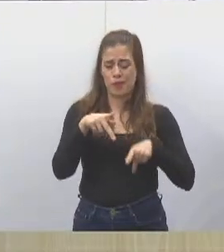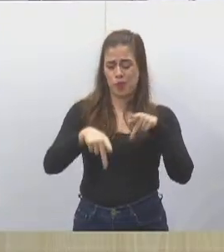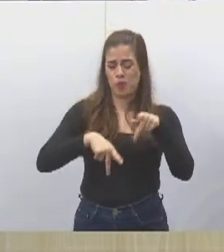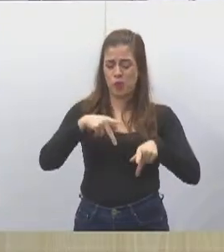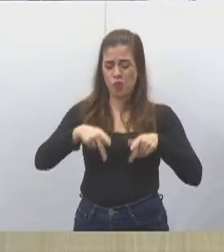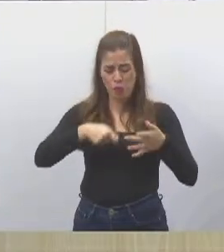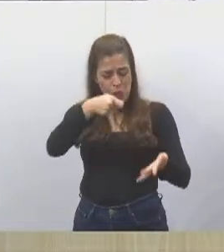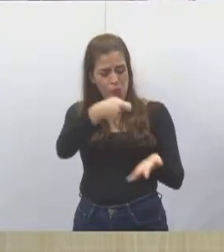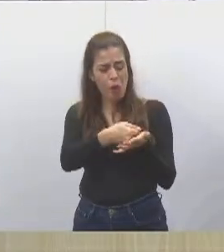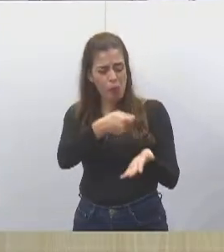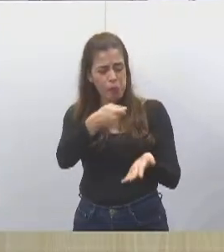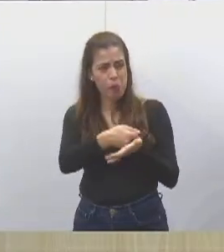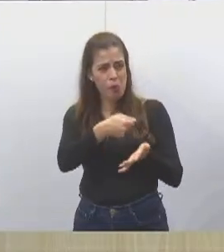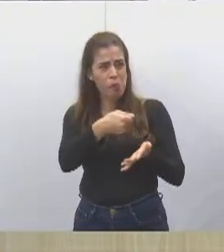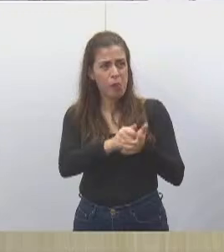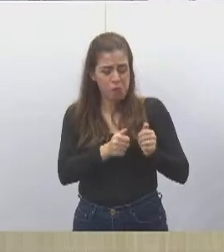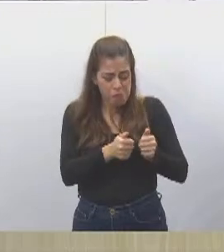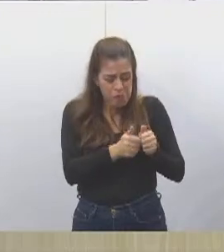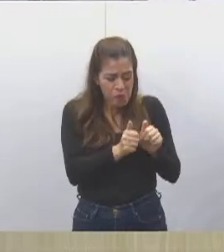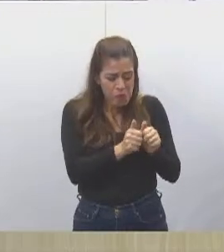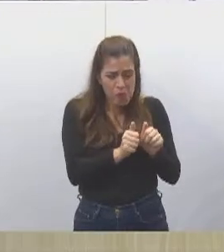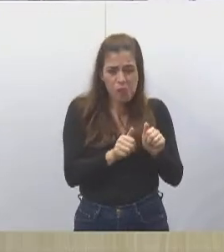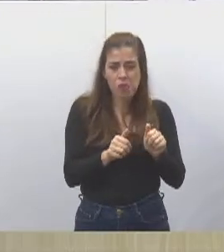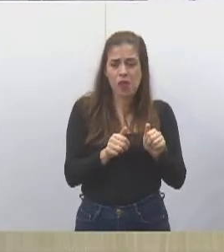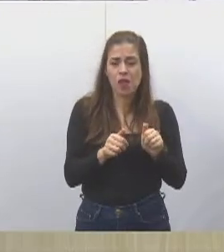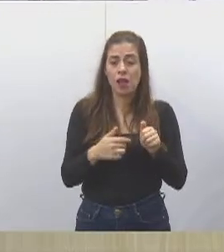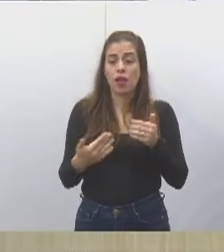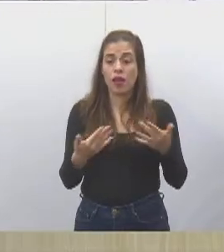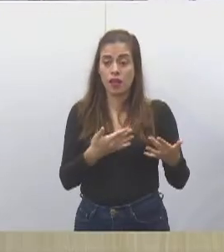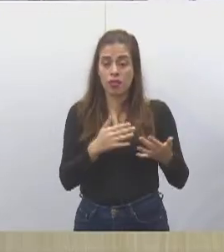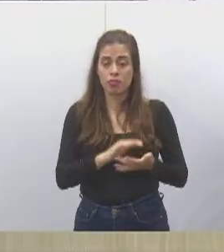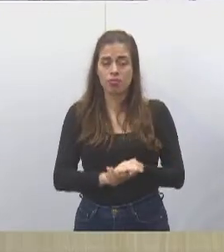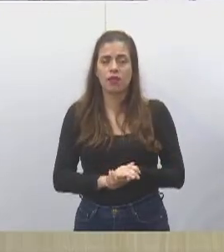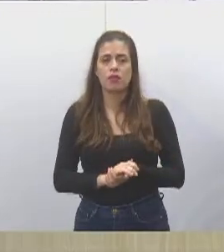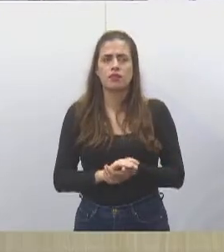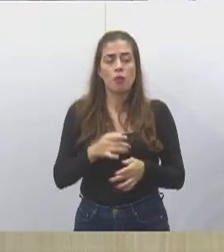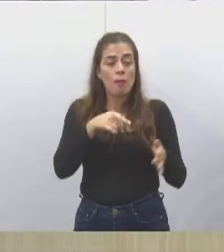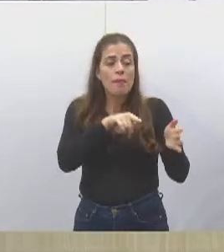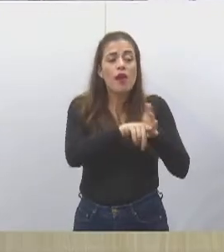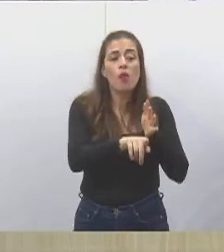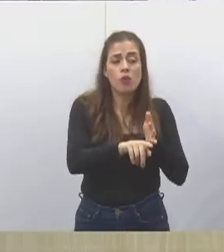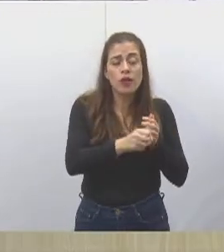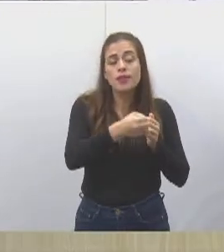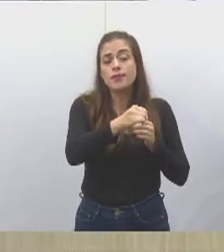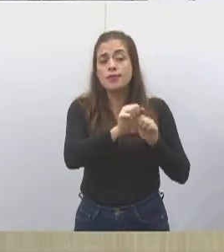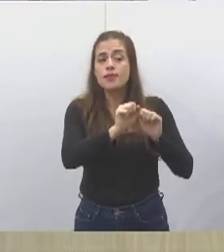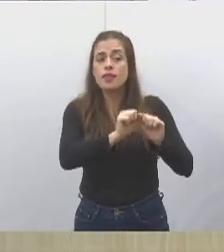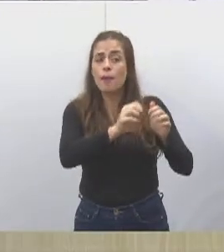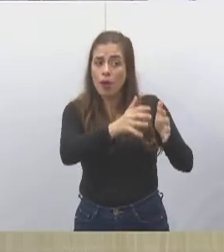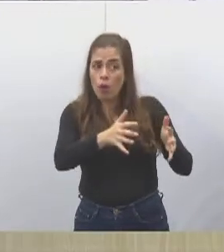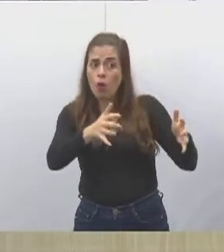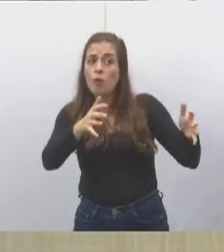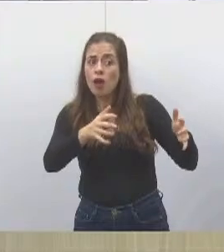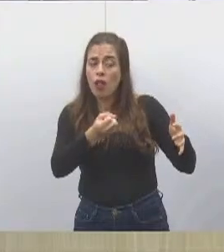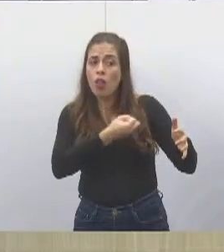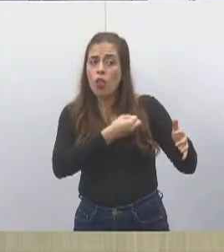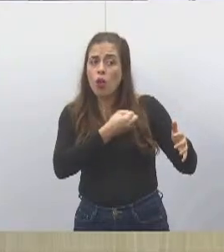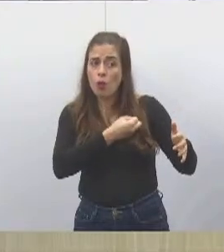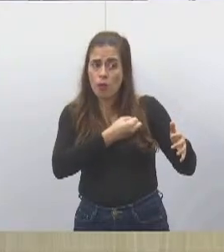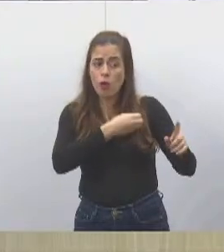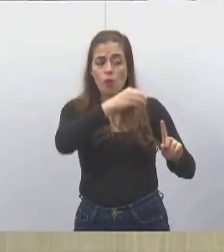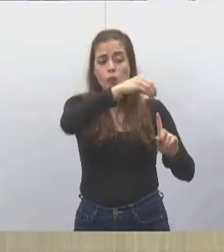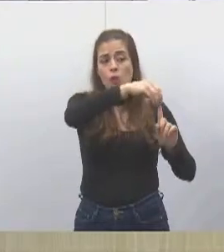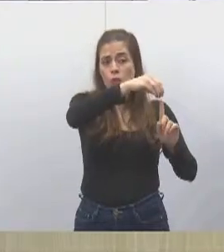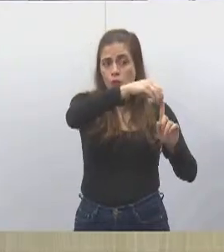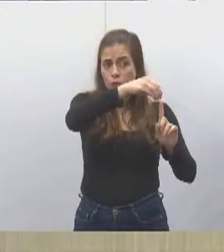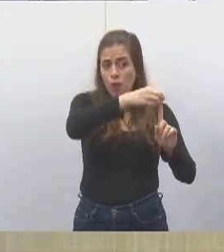em relação à questão do transporte aqui da nossa cidade. Então, o meu questionamento é esse, se há essa possibilidade, né, de aumentar esses números de pontos de ônibus